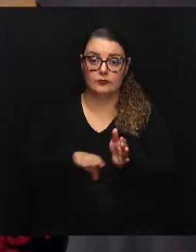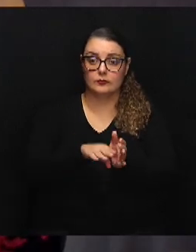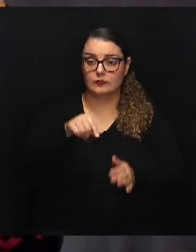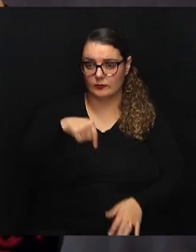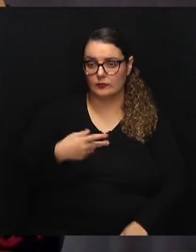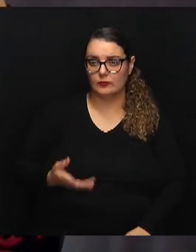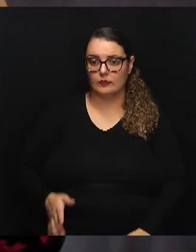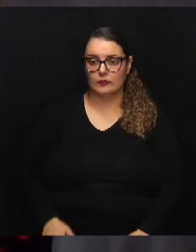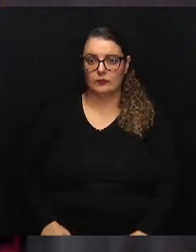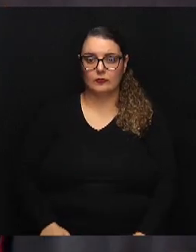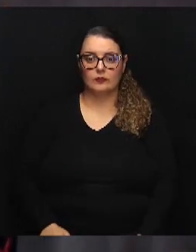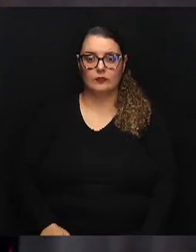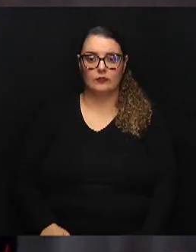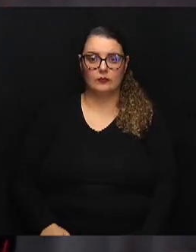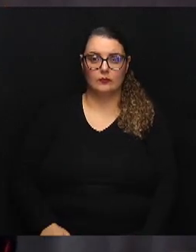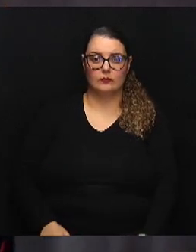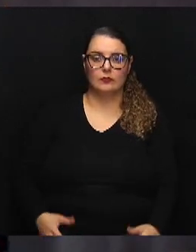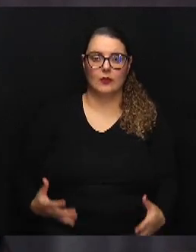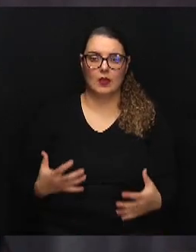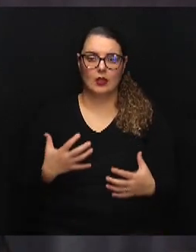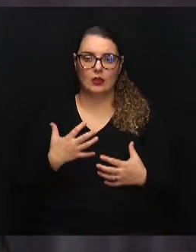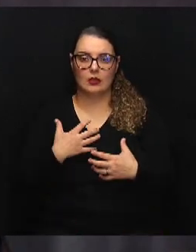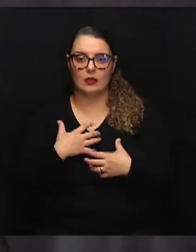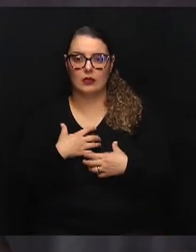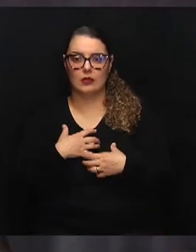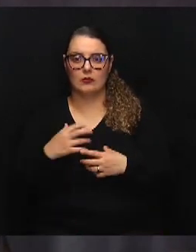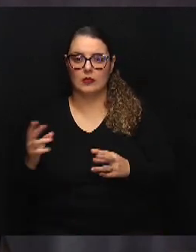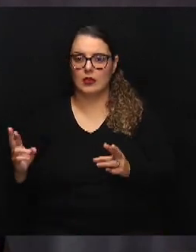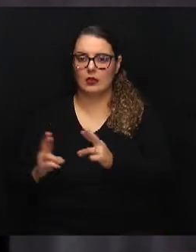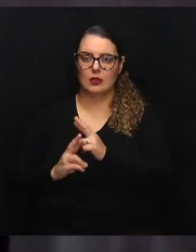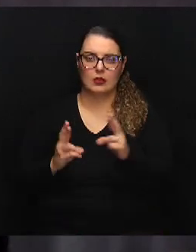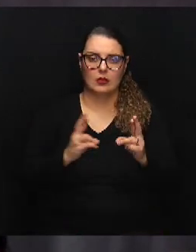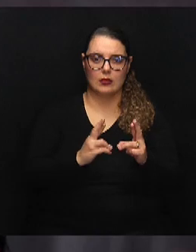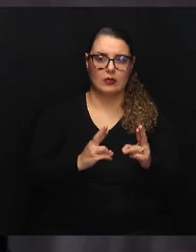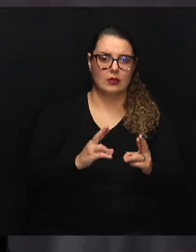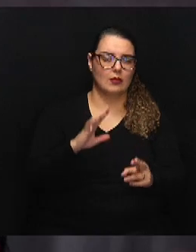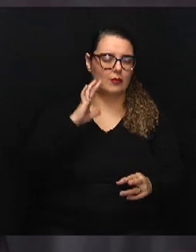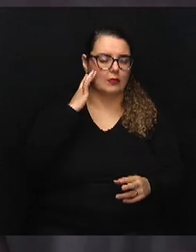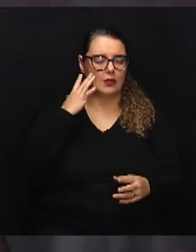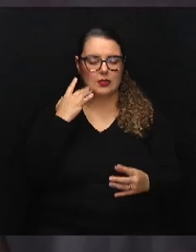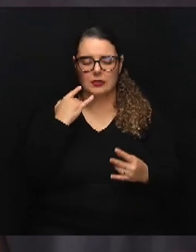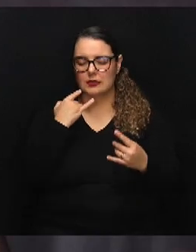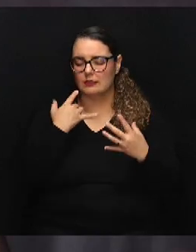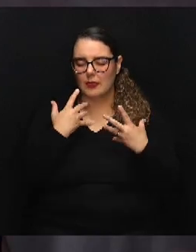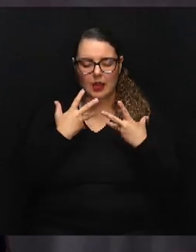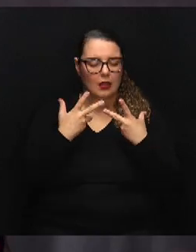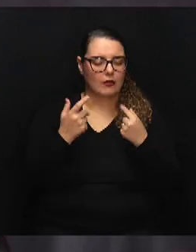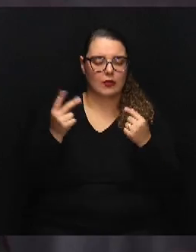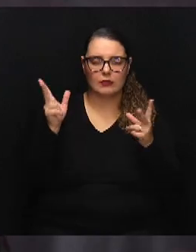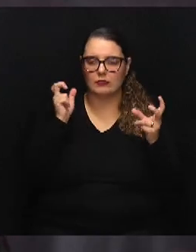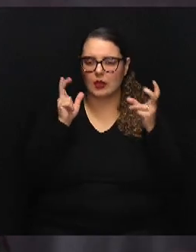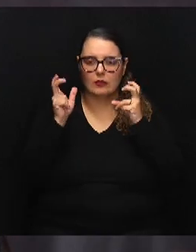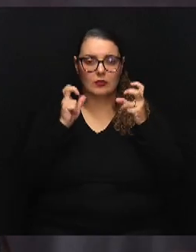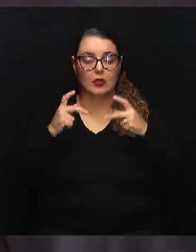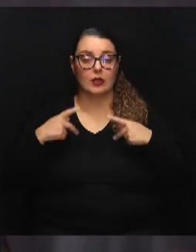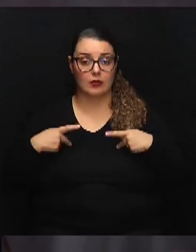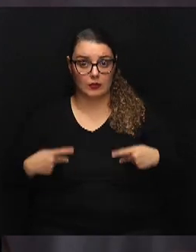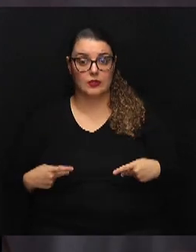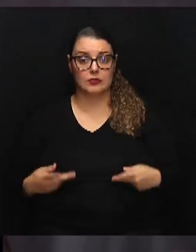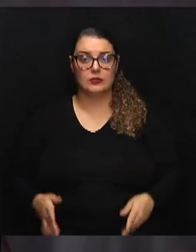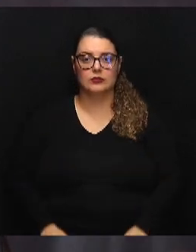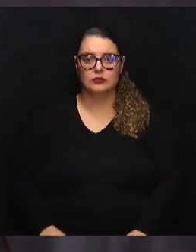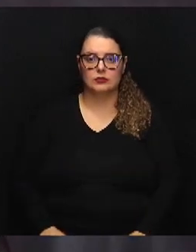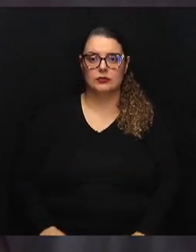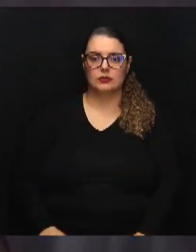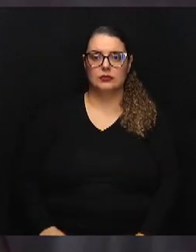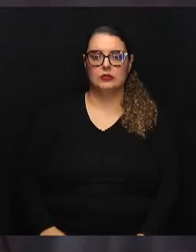assim, para sentir um pouco como é que estão as relações. Achei muito interessante tudo que eu ouvi em relação a posicionamentos. Tem